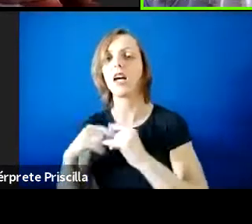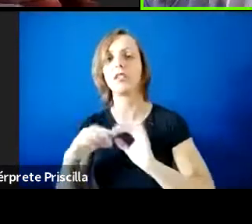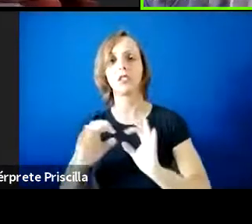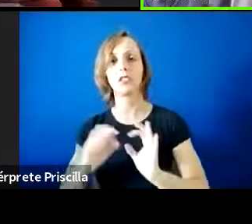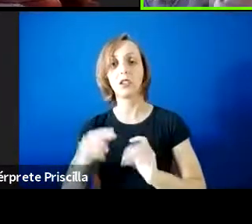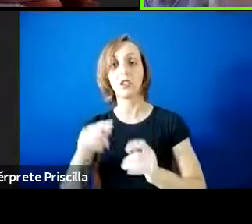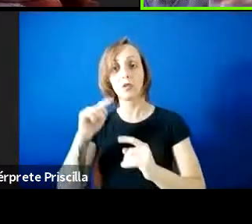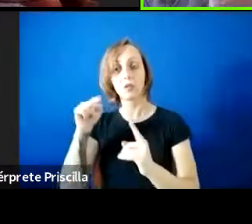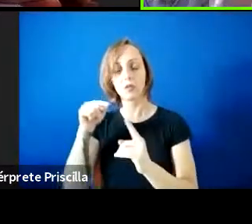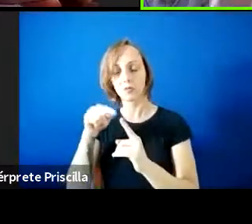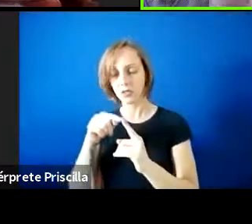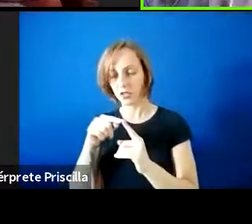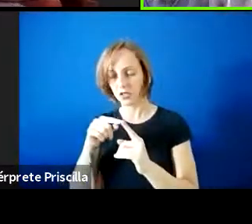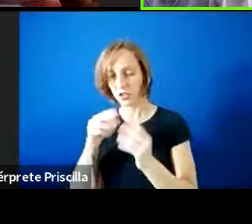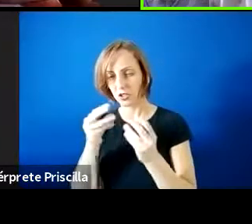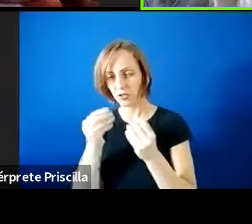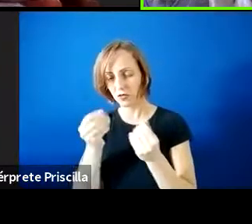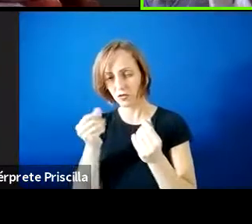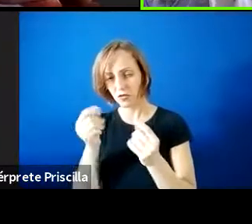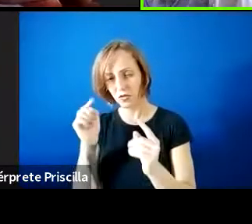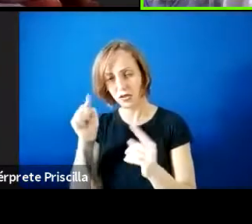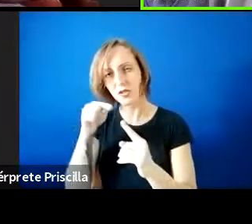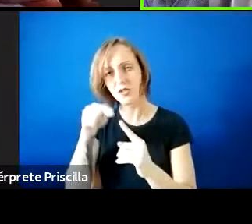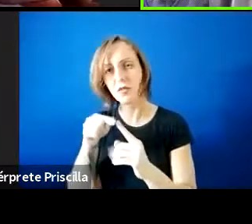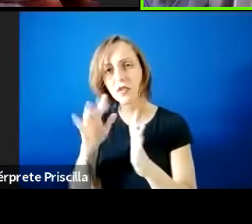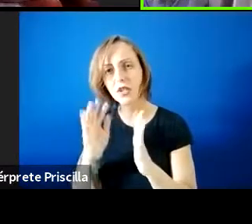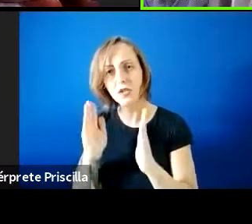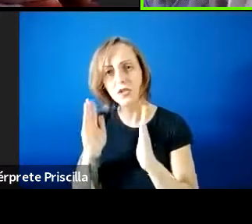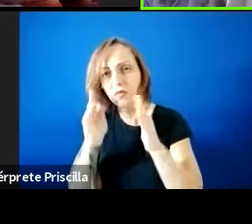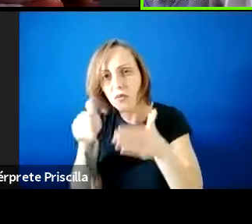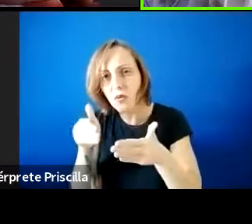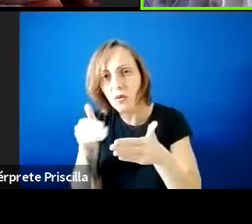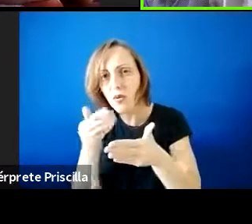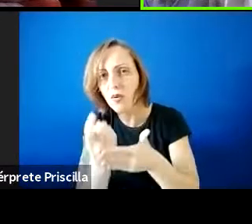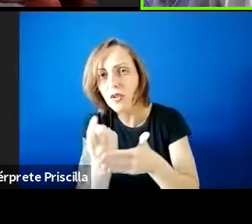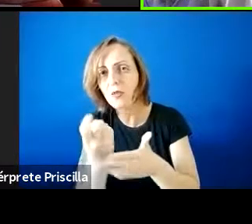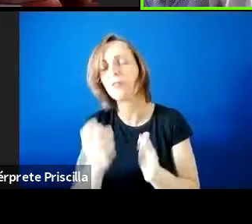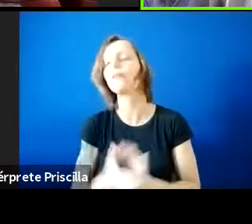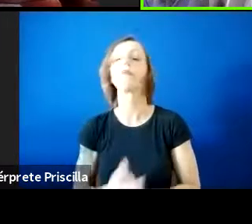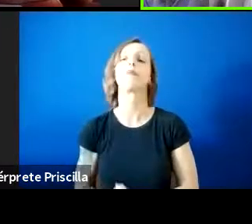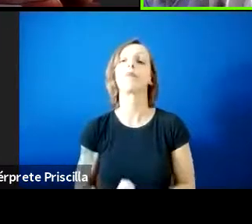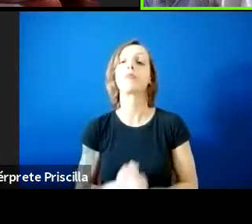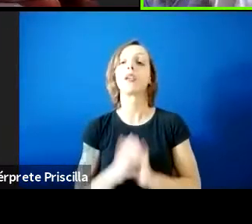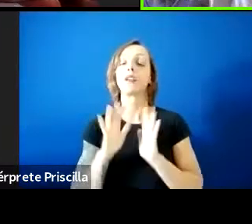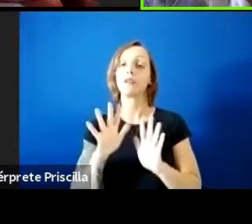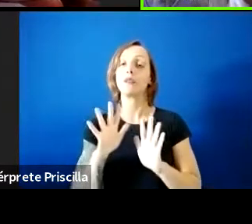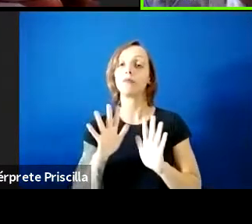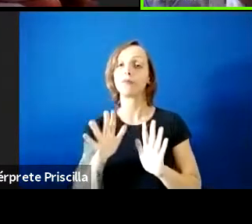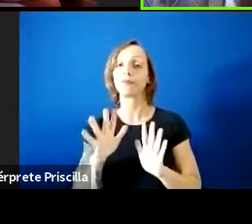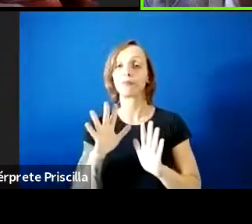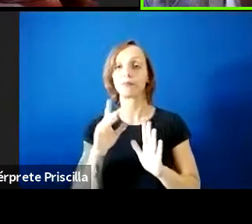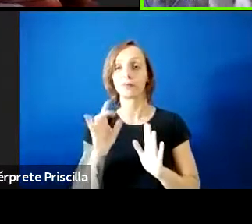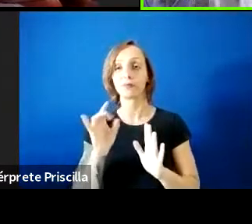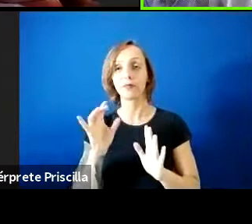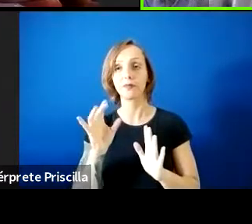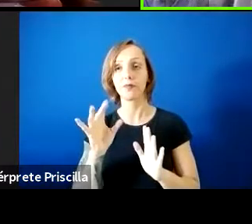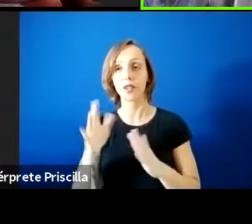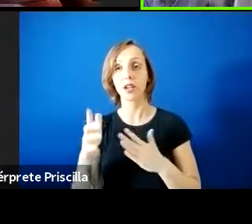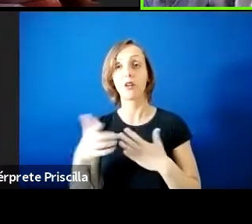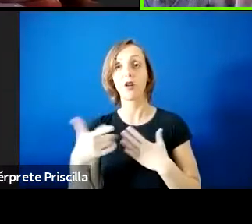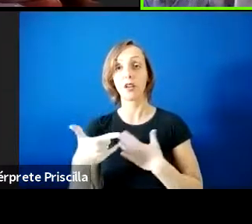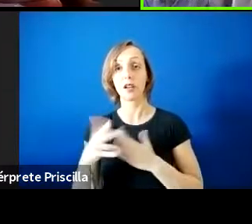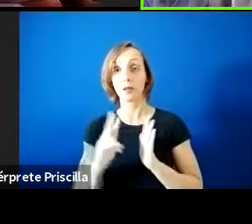eu diria assim, esse objetivo, esse foco. Eu gostaria só, do ponto de vista do movimento de mulheres